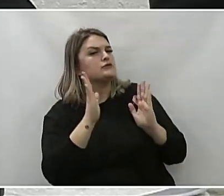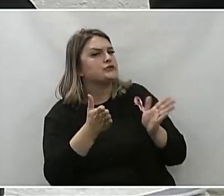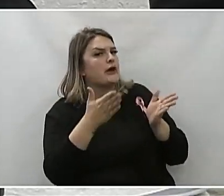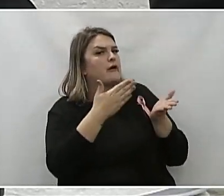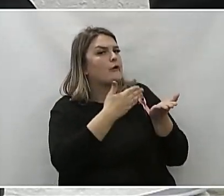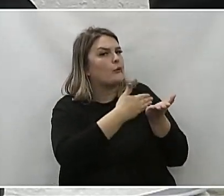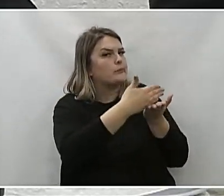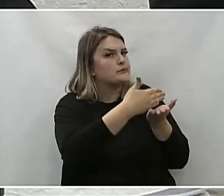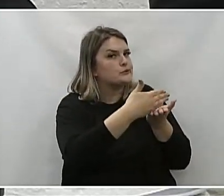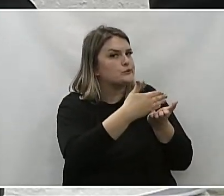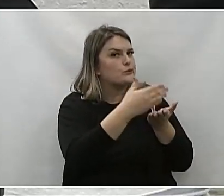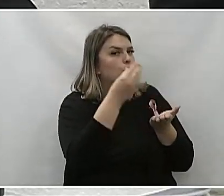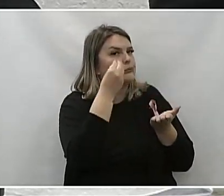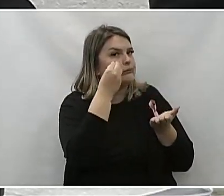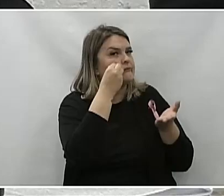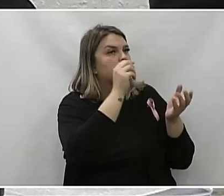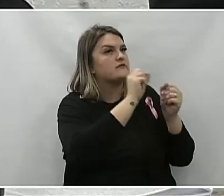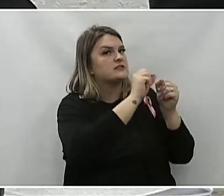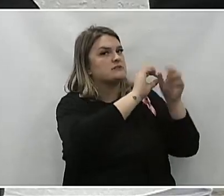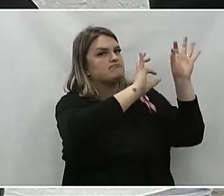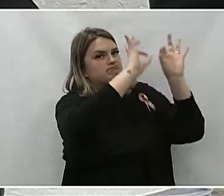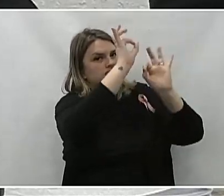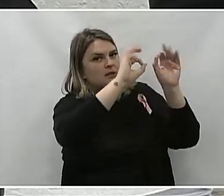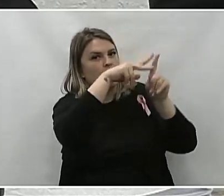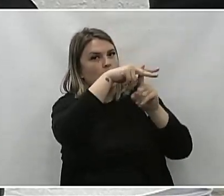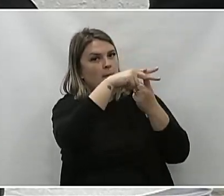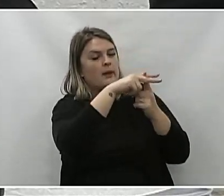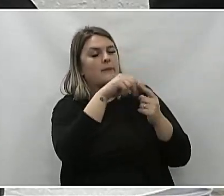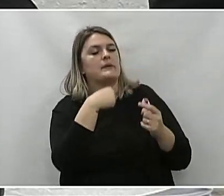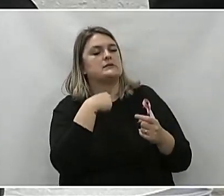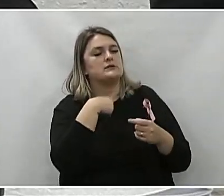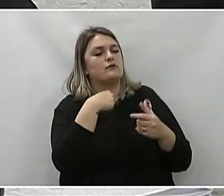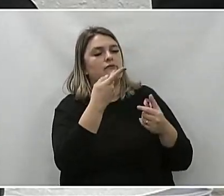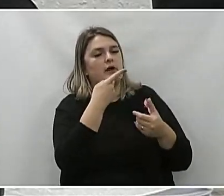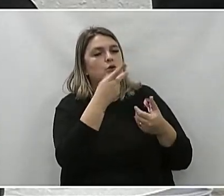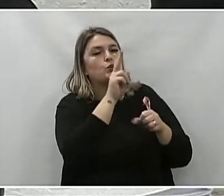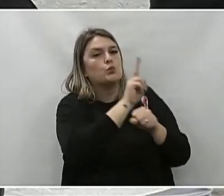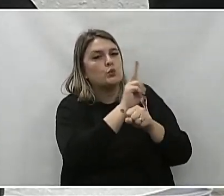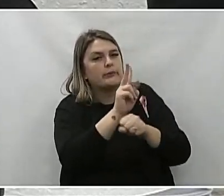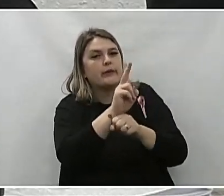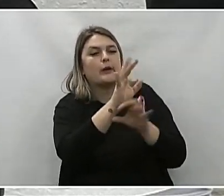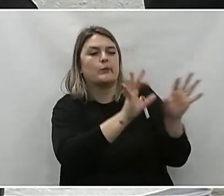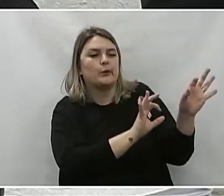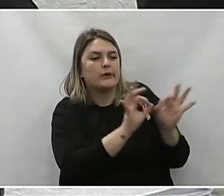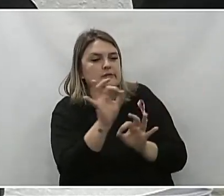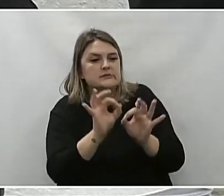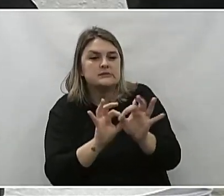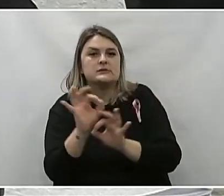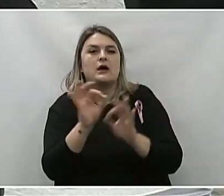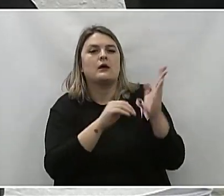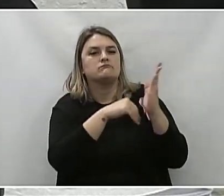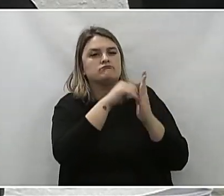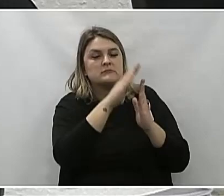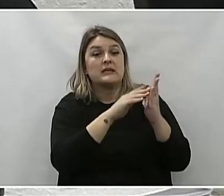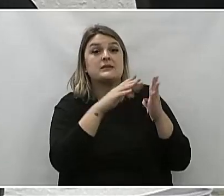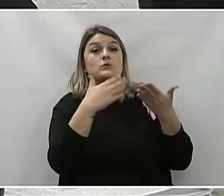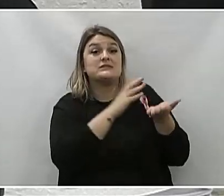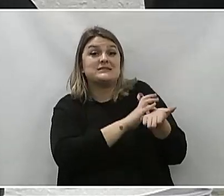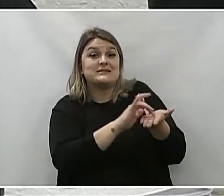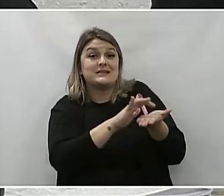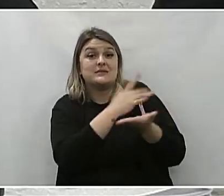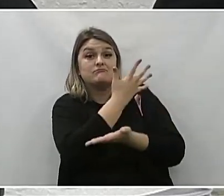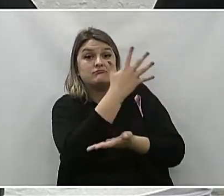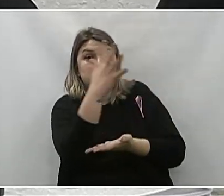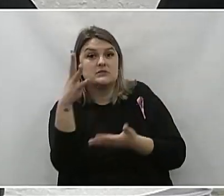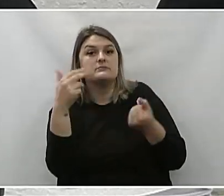entrando para arrumar mas e deixo aqui o registro do Cuidado da parte de organização da parte Secretaria de Meio Ambiente